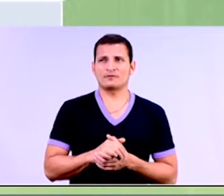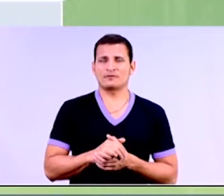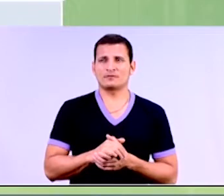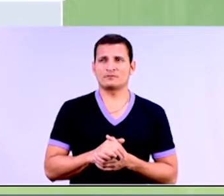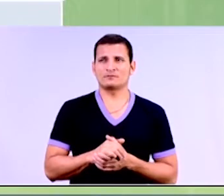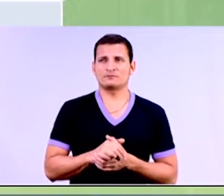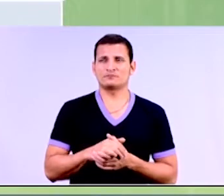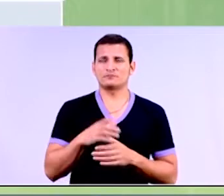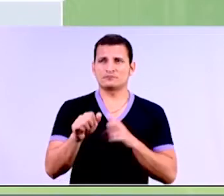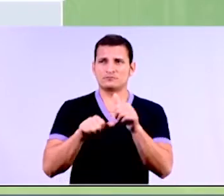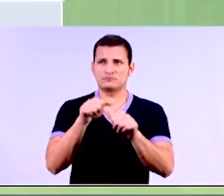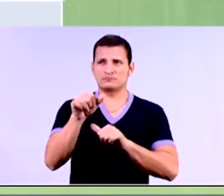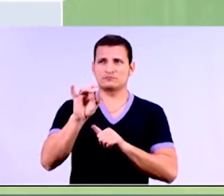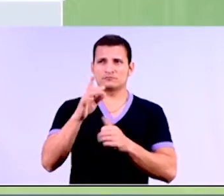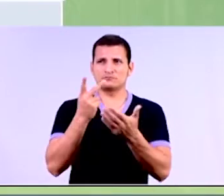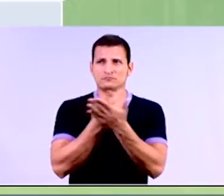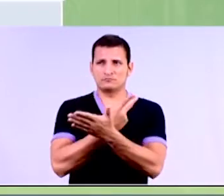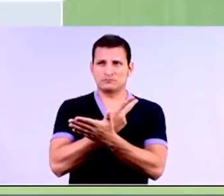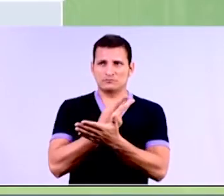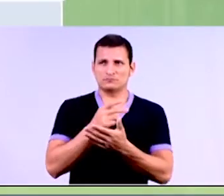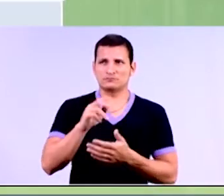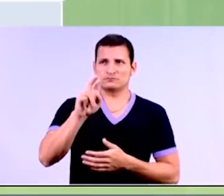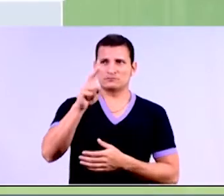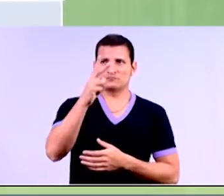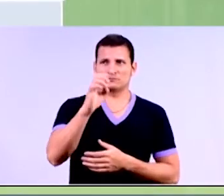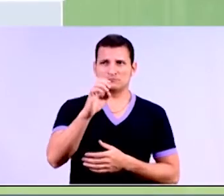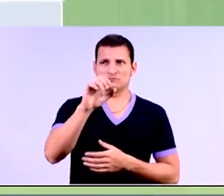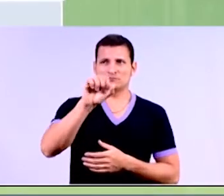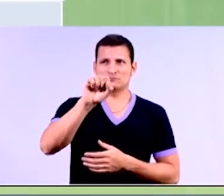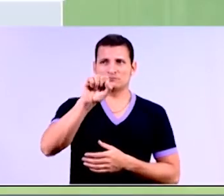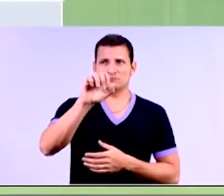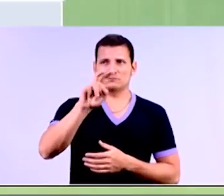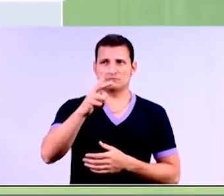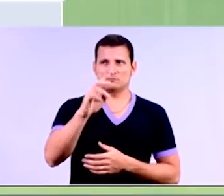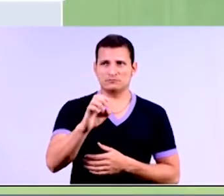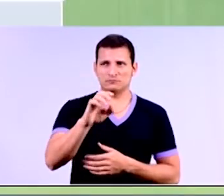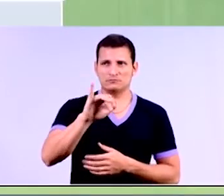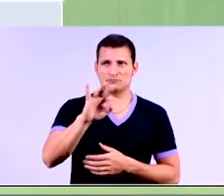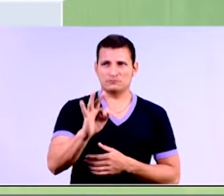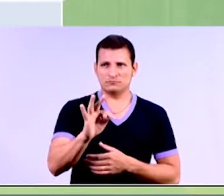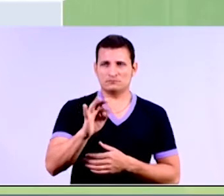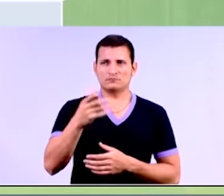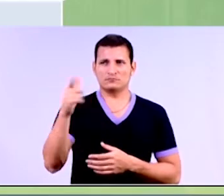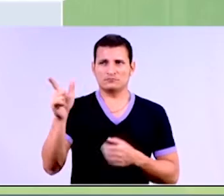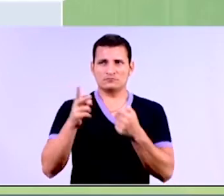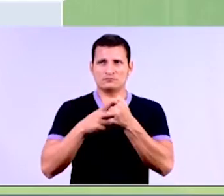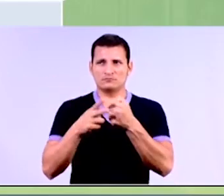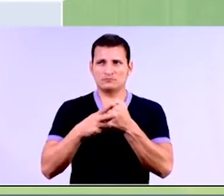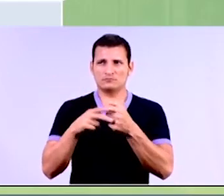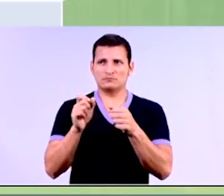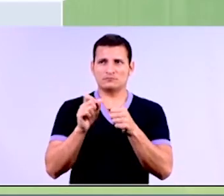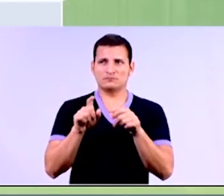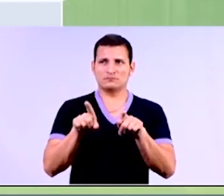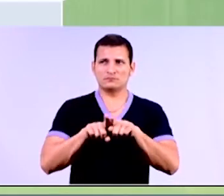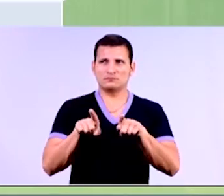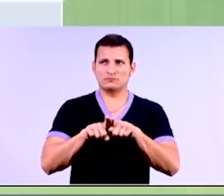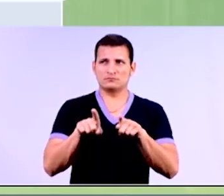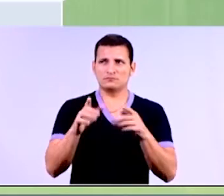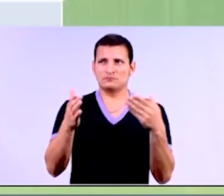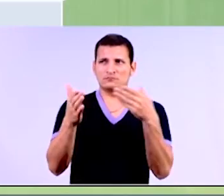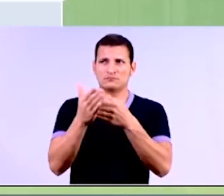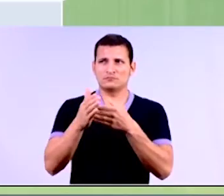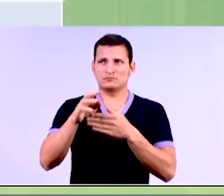forma. Então, a mudança só acontece mesmo com he, she, it. Um outro verbo que também termina em